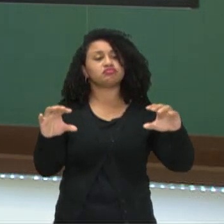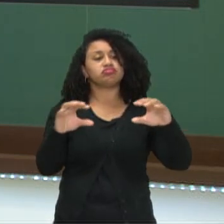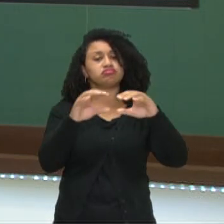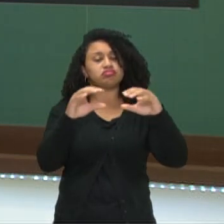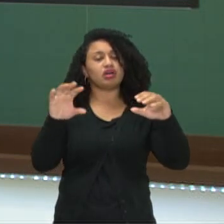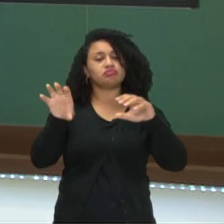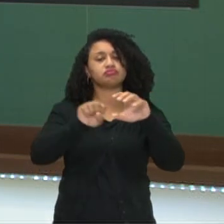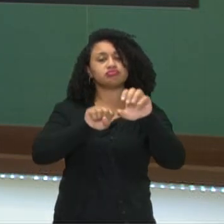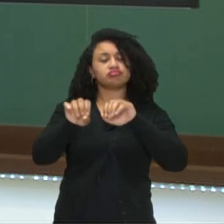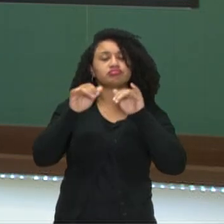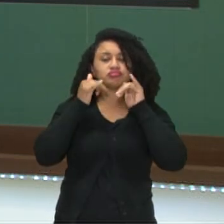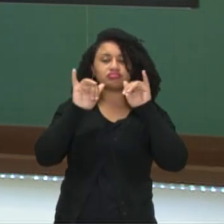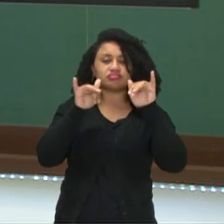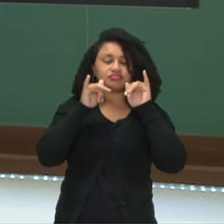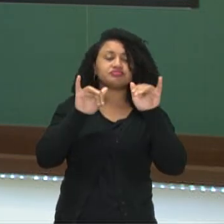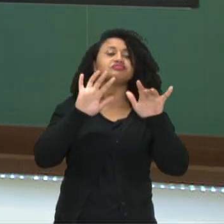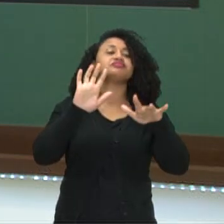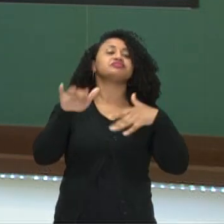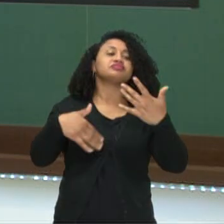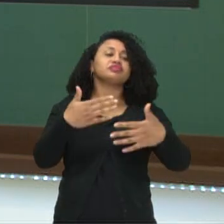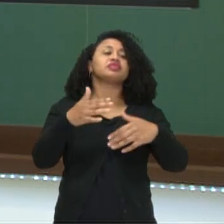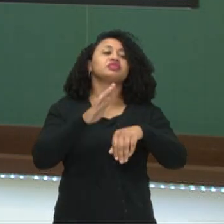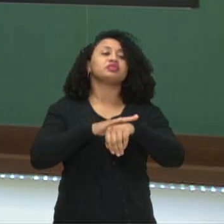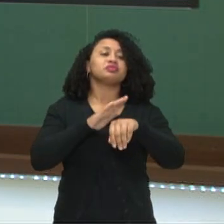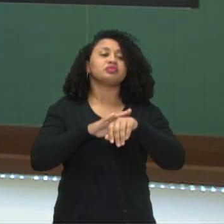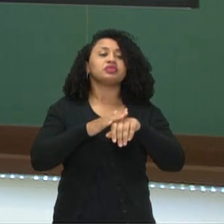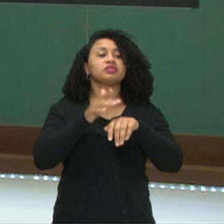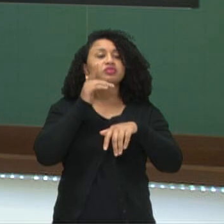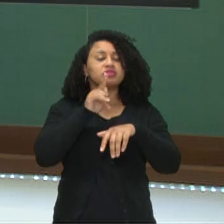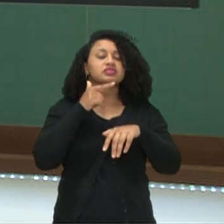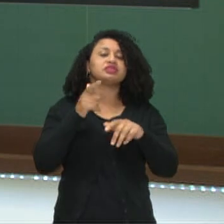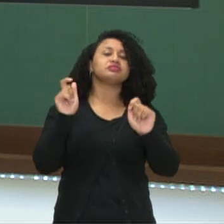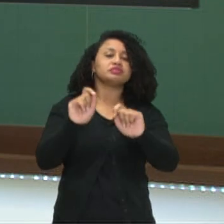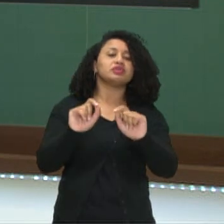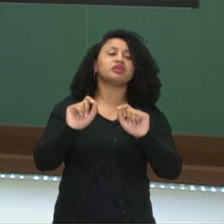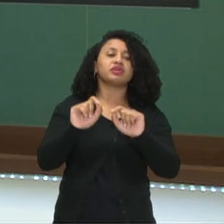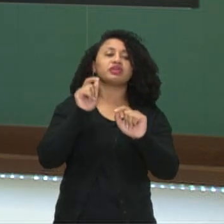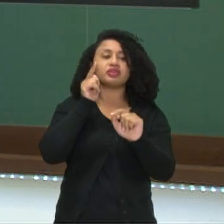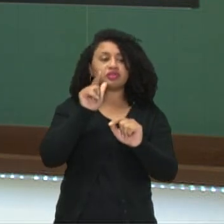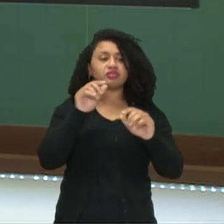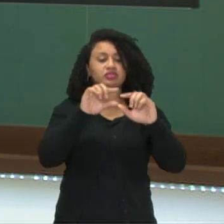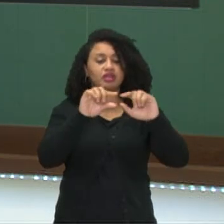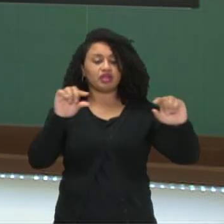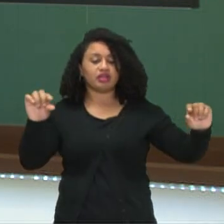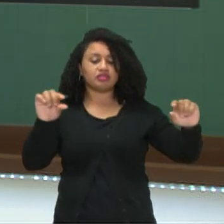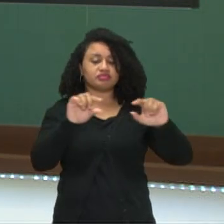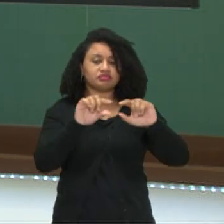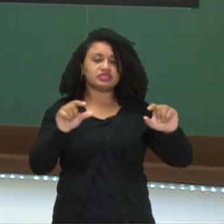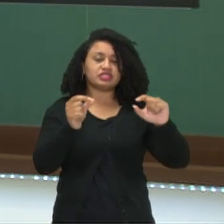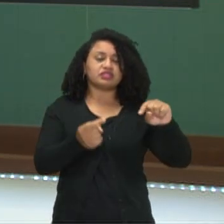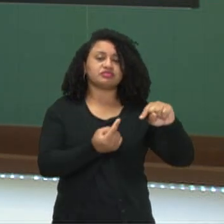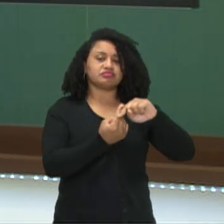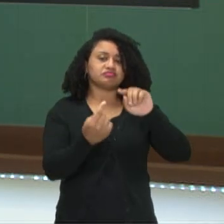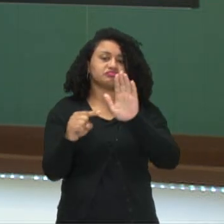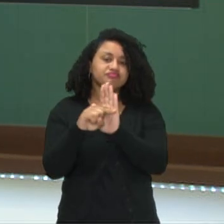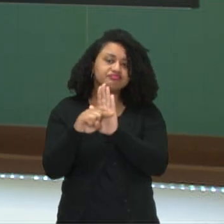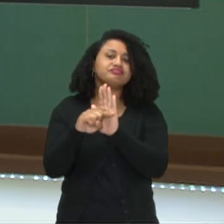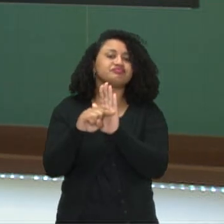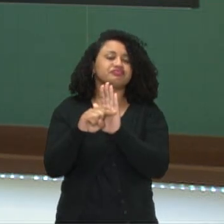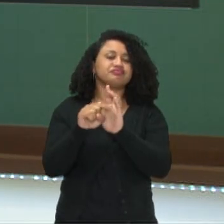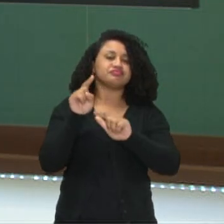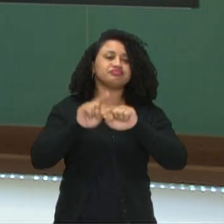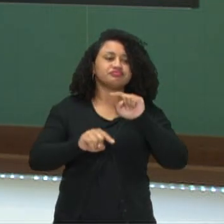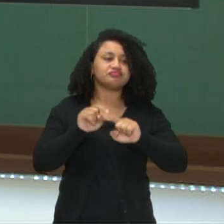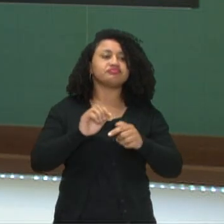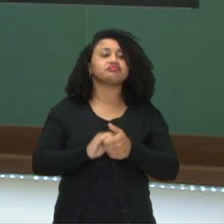se carregando, chega uma hora que atinge um potencial que consegue polarizar o material isolante.